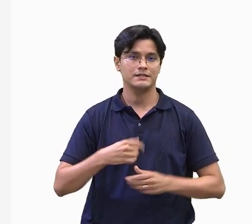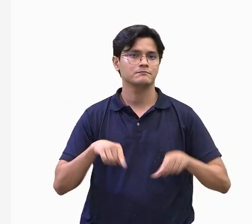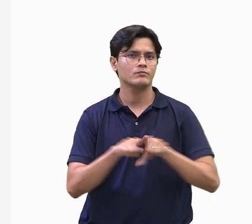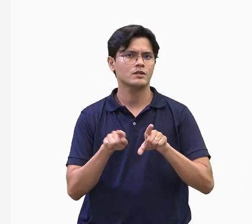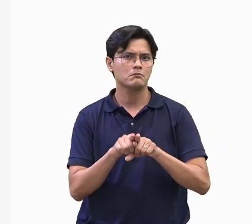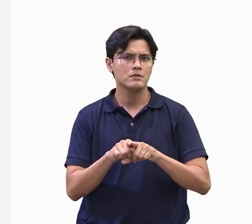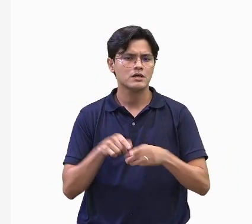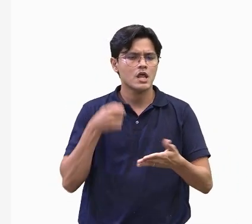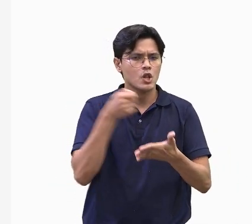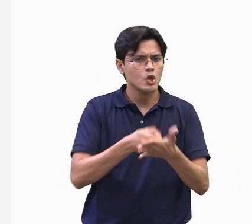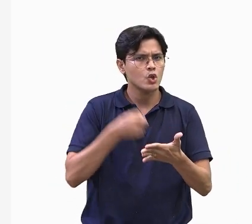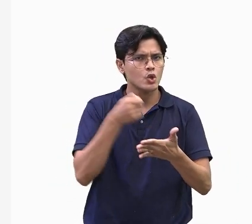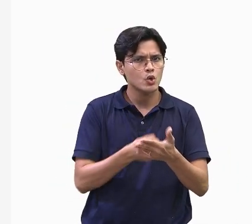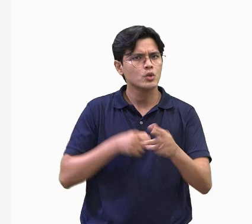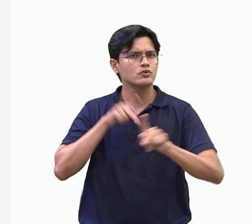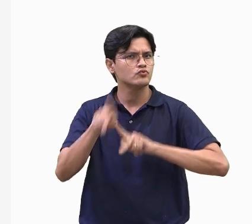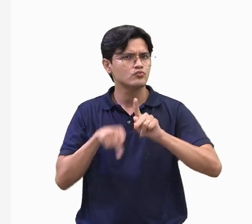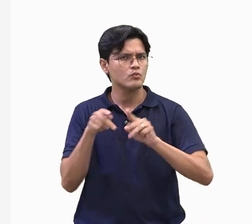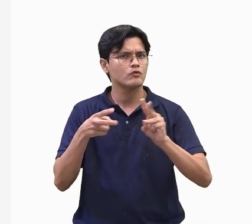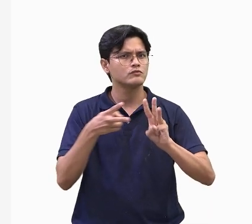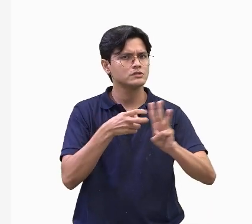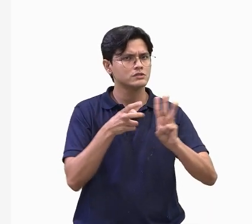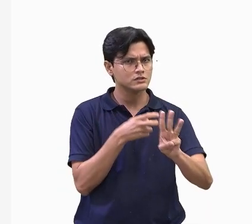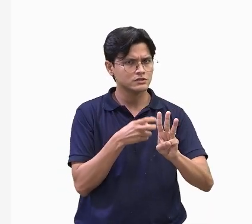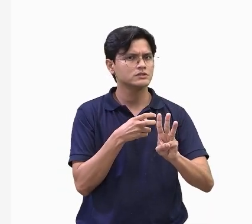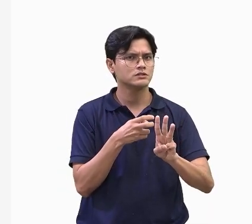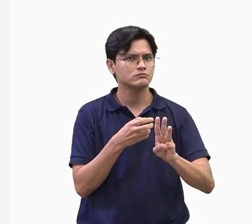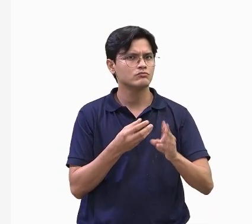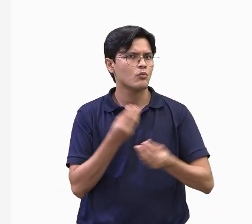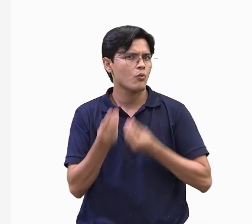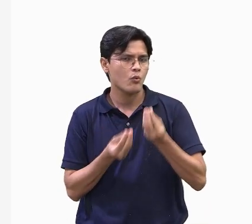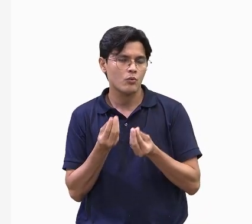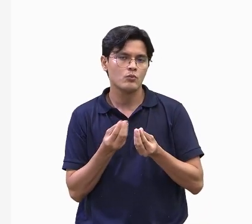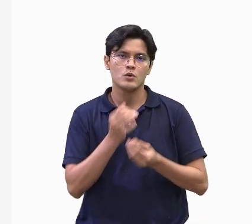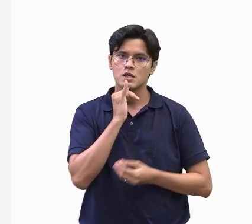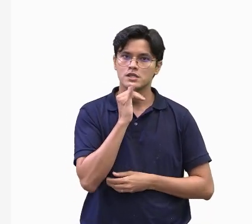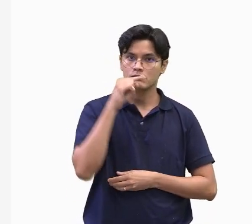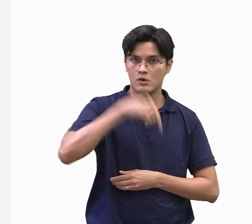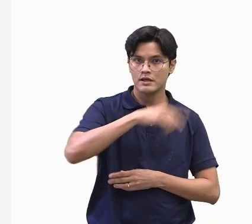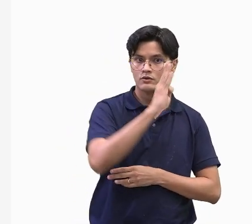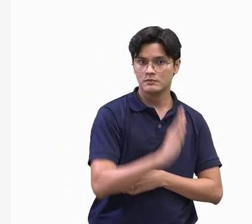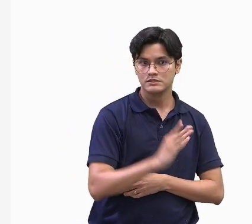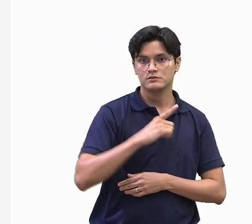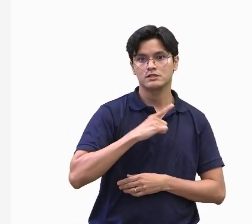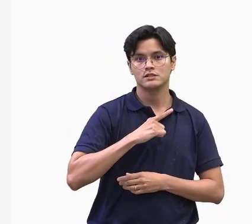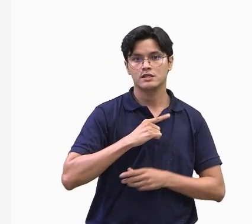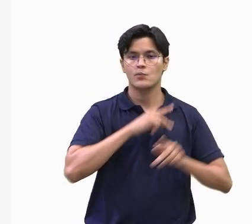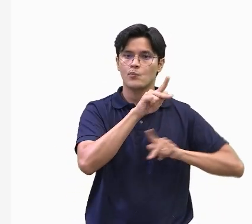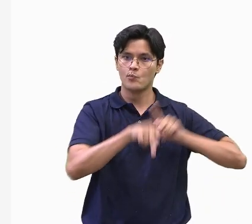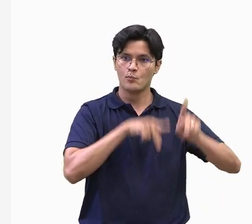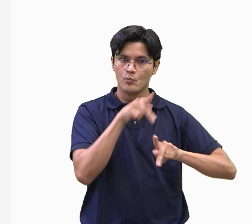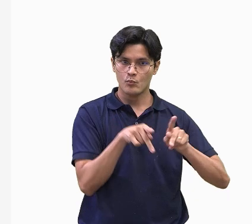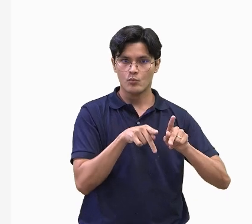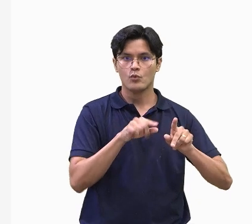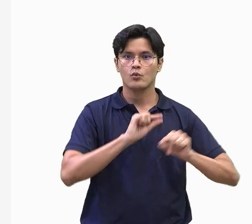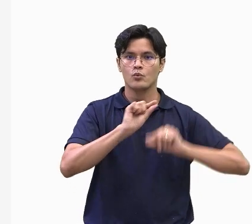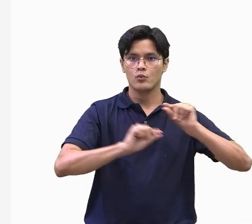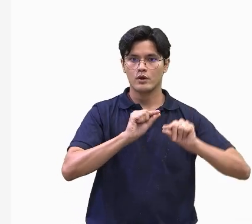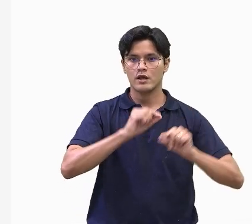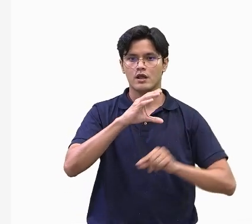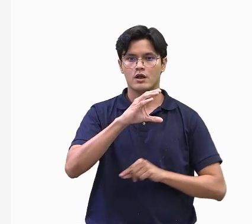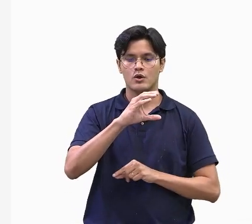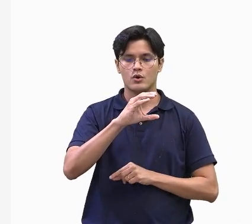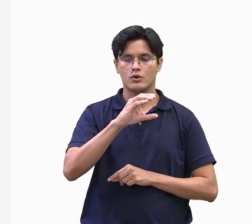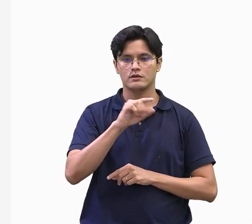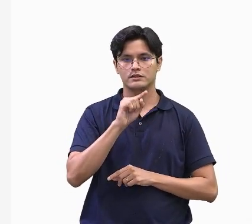povos. No Brasil, a gente pode citar aí o COIAB, que vai lutar pelos direitos dos indígenas, ou como a